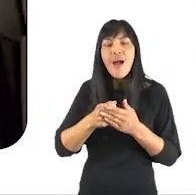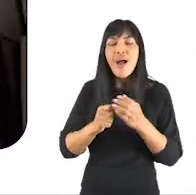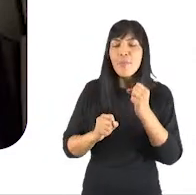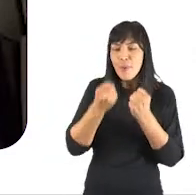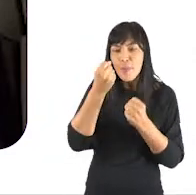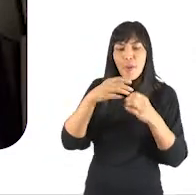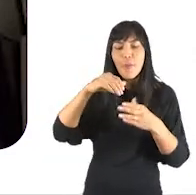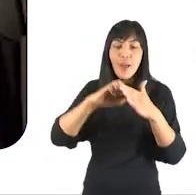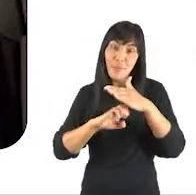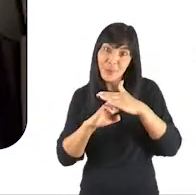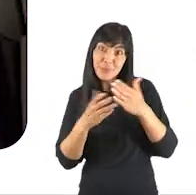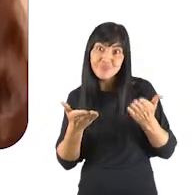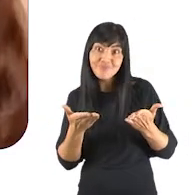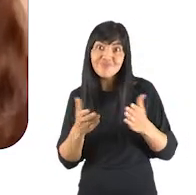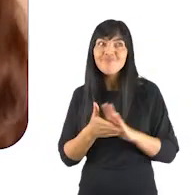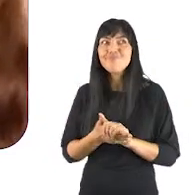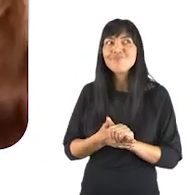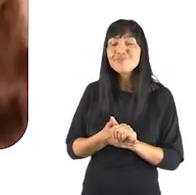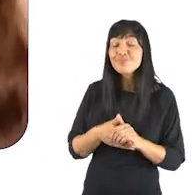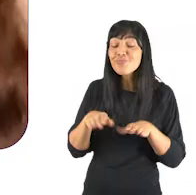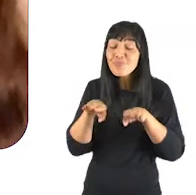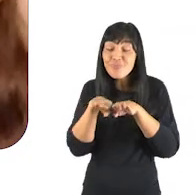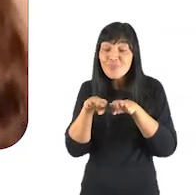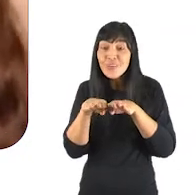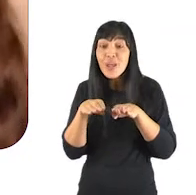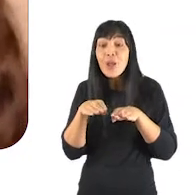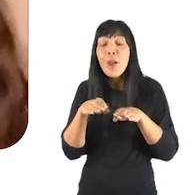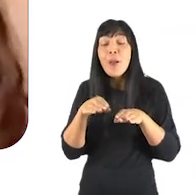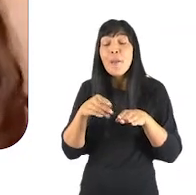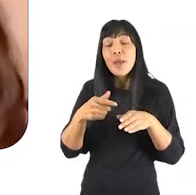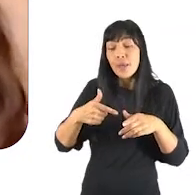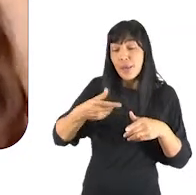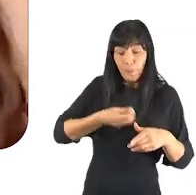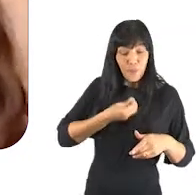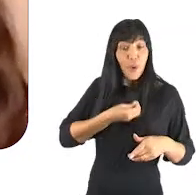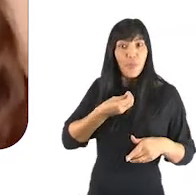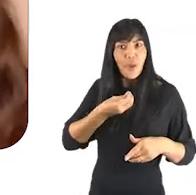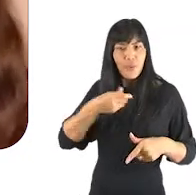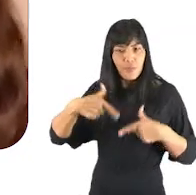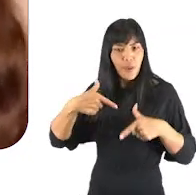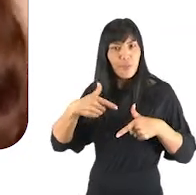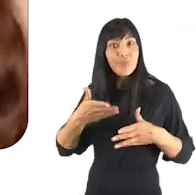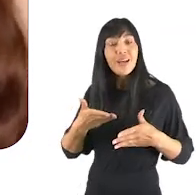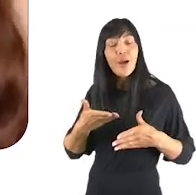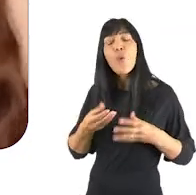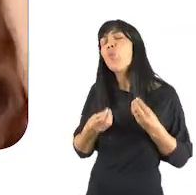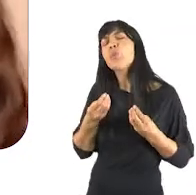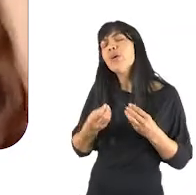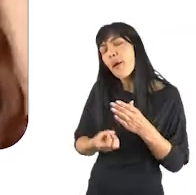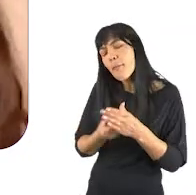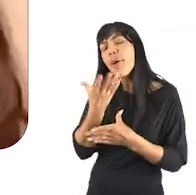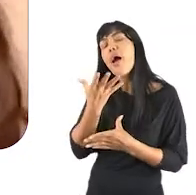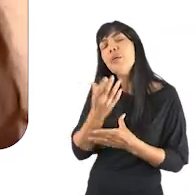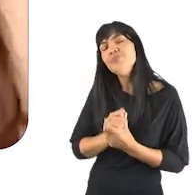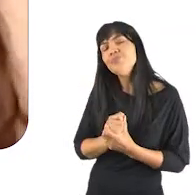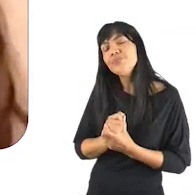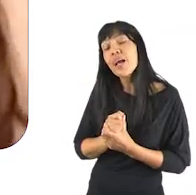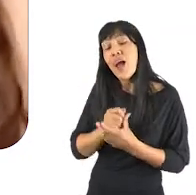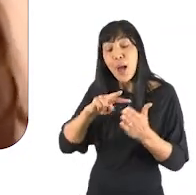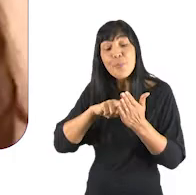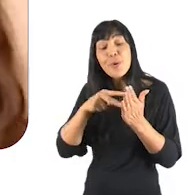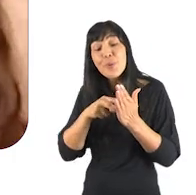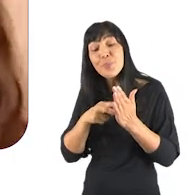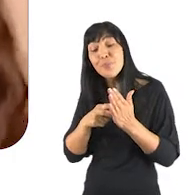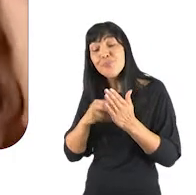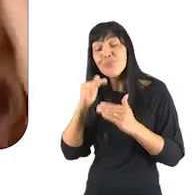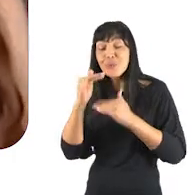fabricados por essa empresa, como também pelos serviços que ela presta, Então, que ela crie um significado onde